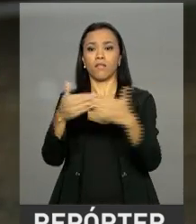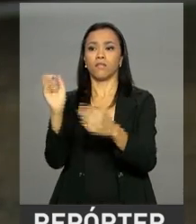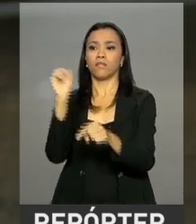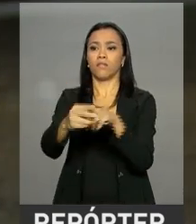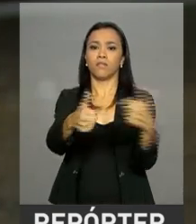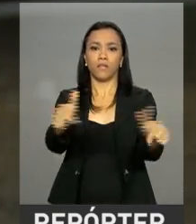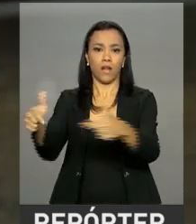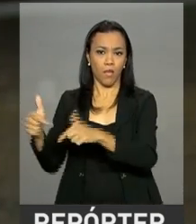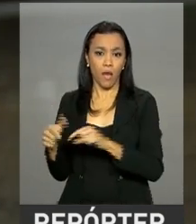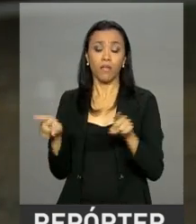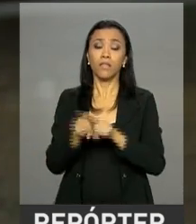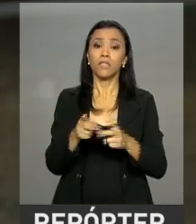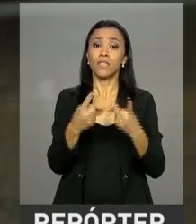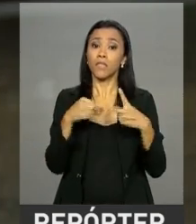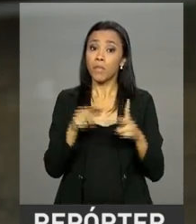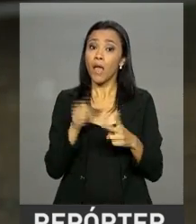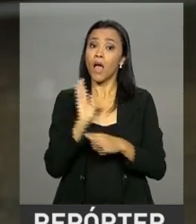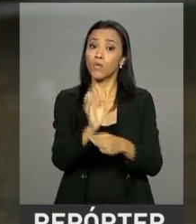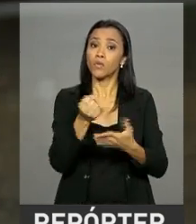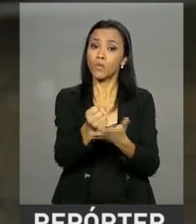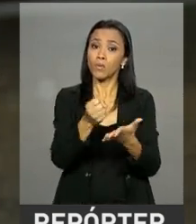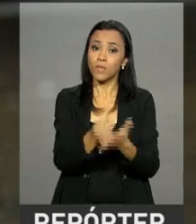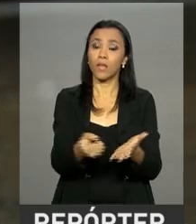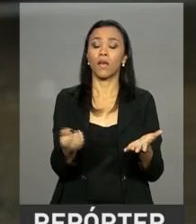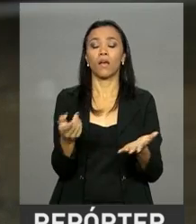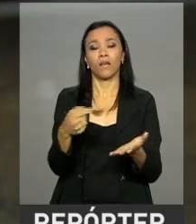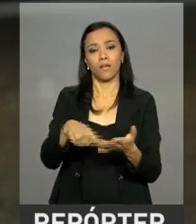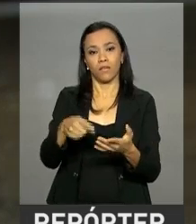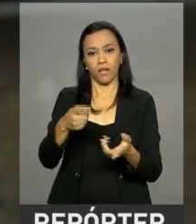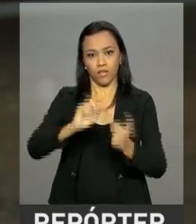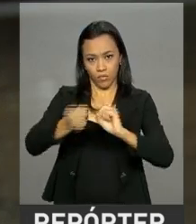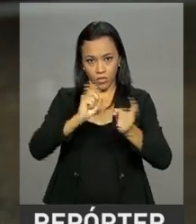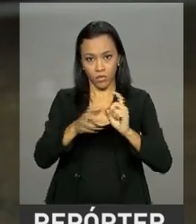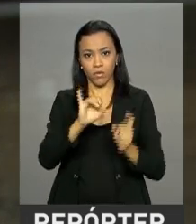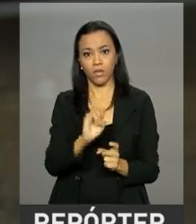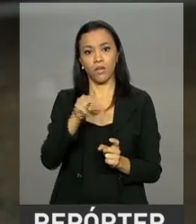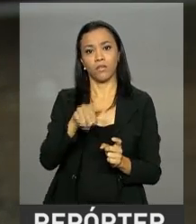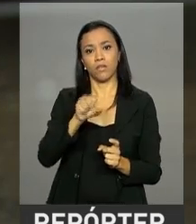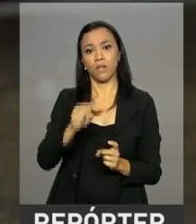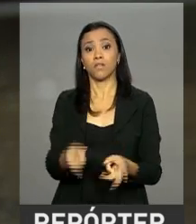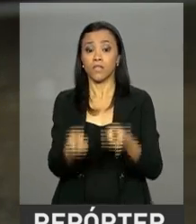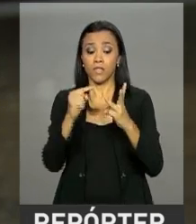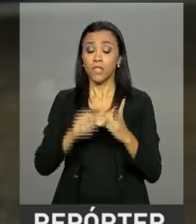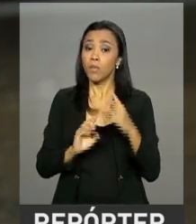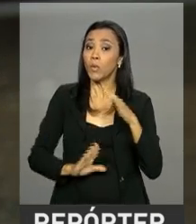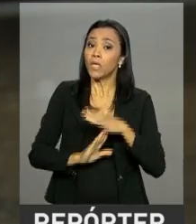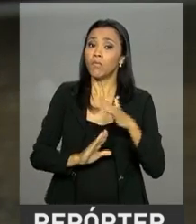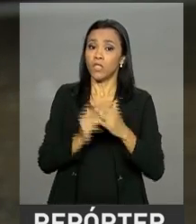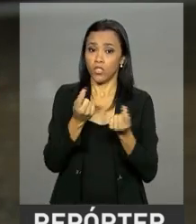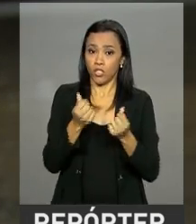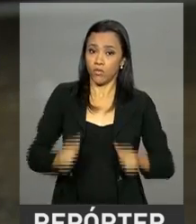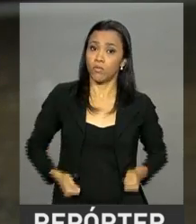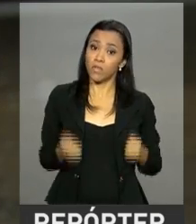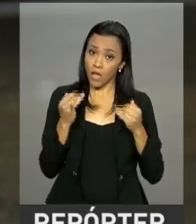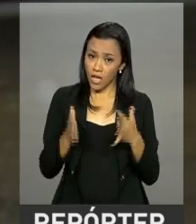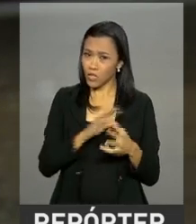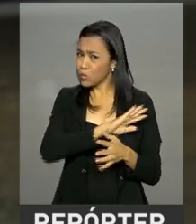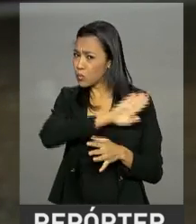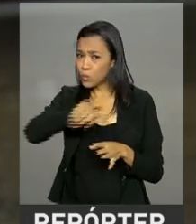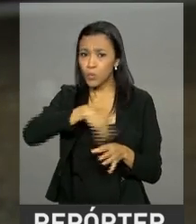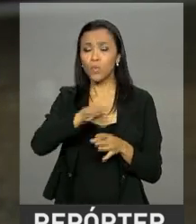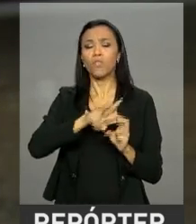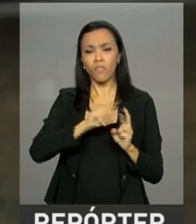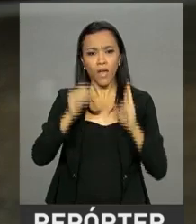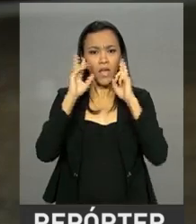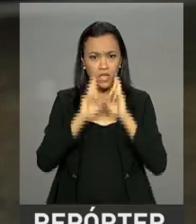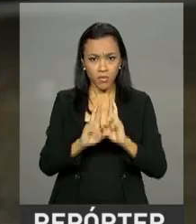sistema Previdenciário e buscar o equilíbrio das contas públicas e que todas elas vão respeitar os direitos e as garantias previstos